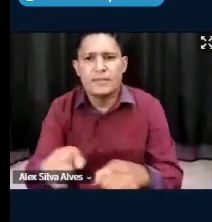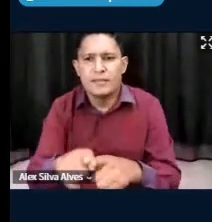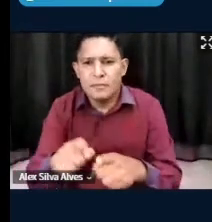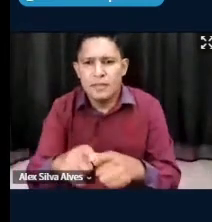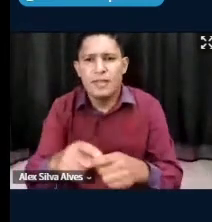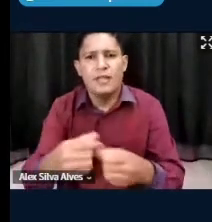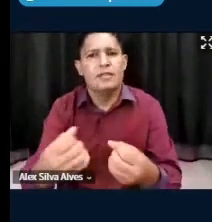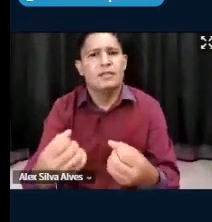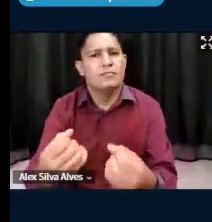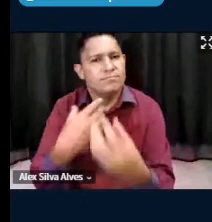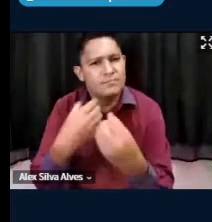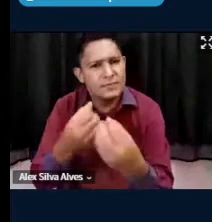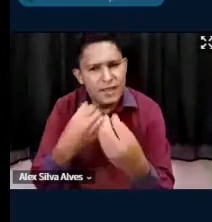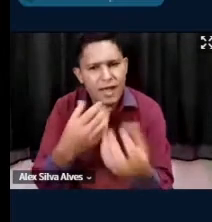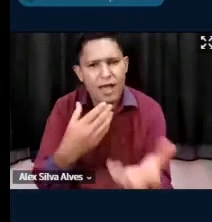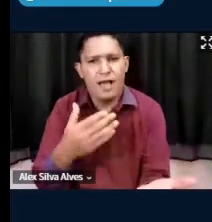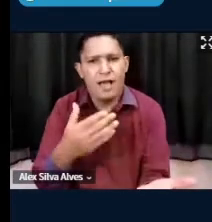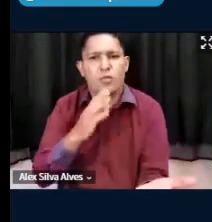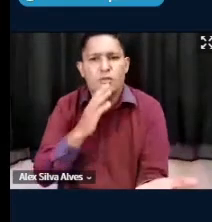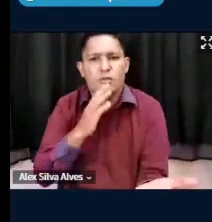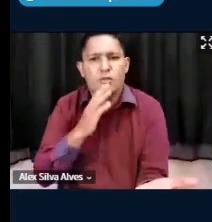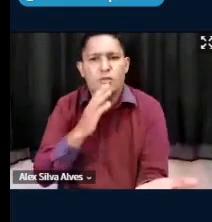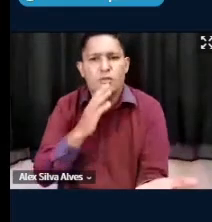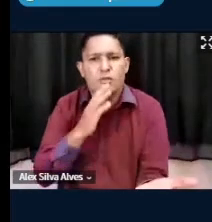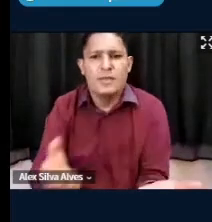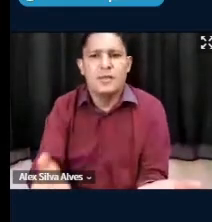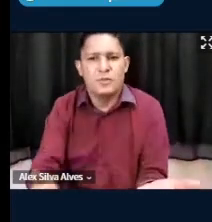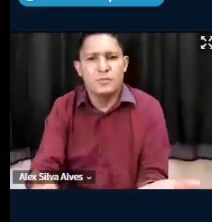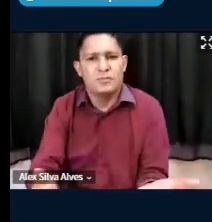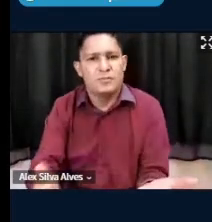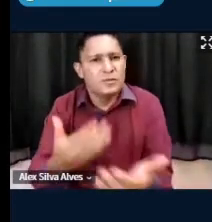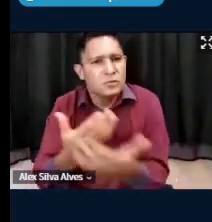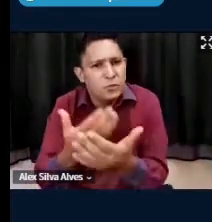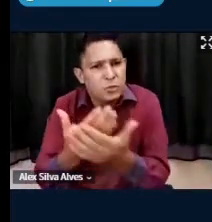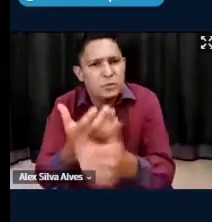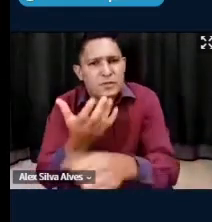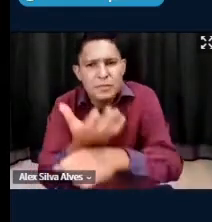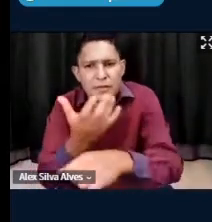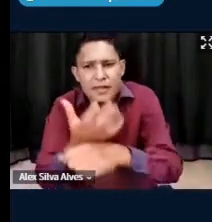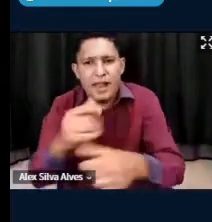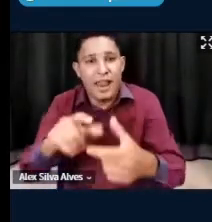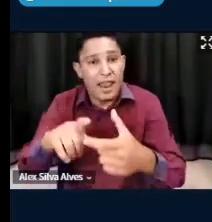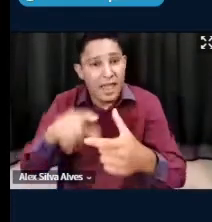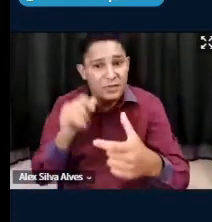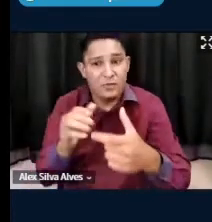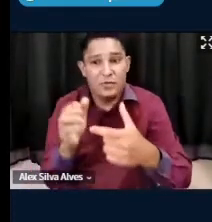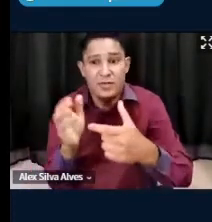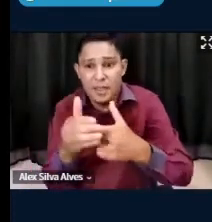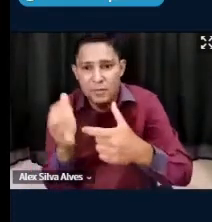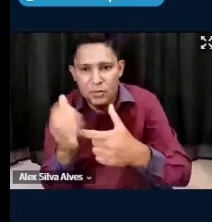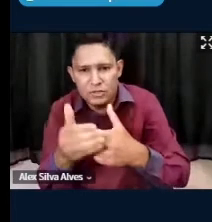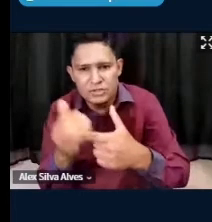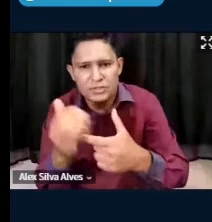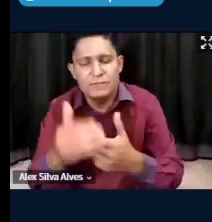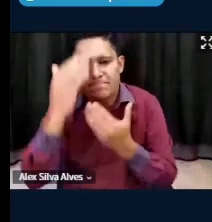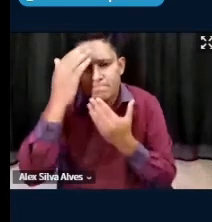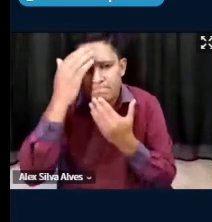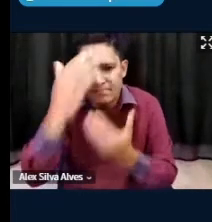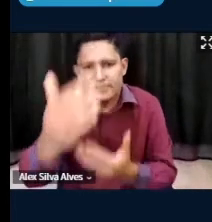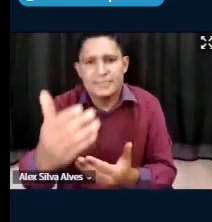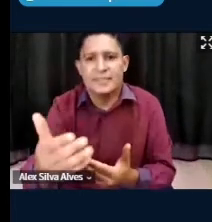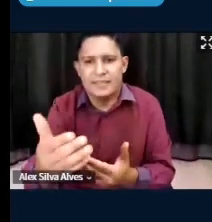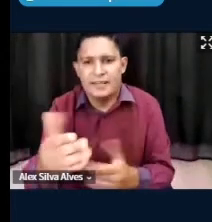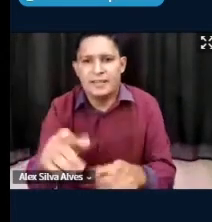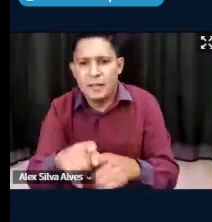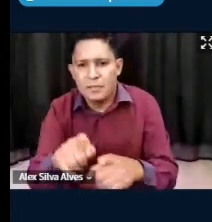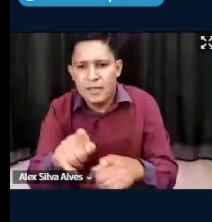dessa caminhada, por compartilhar comigo os seus conhecimentos, que são valiosos, que são